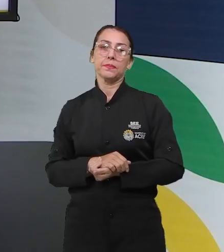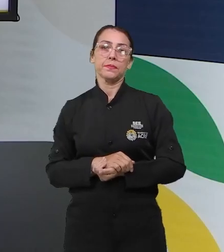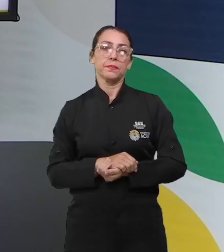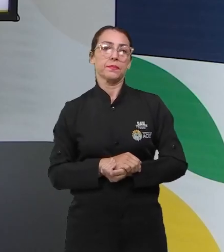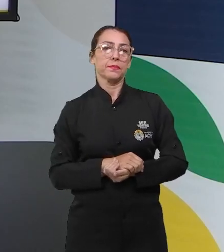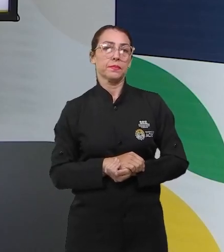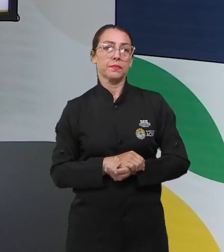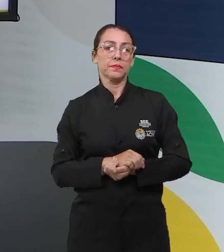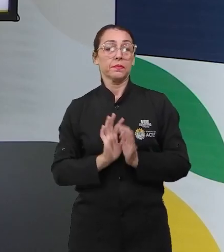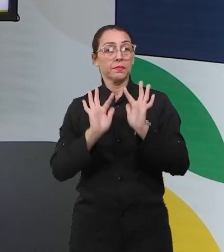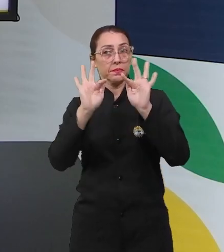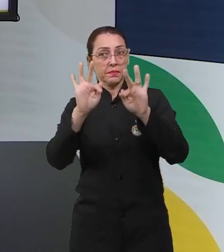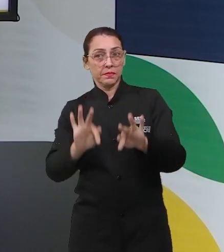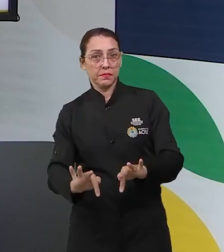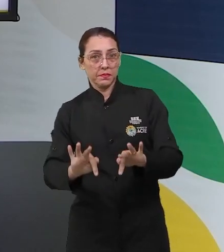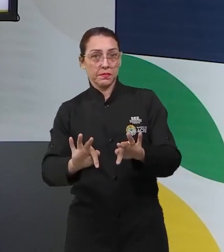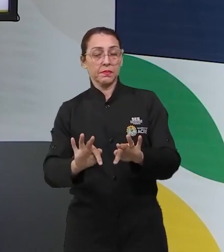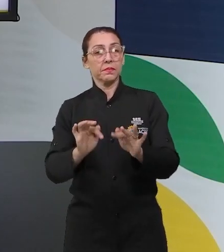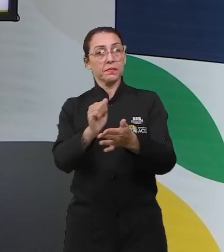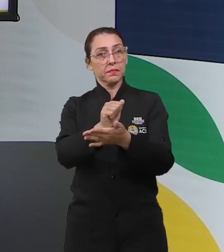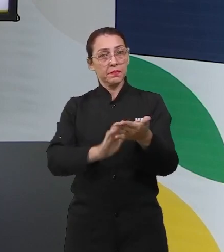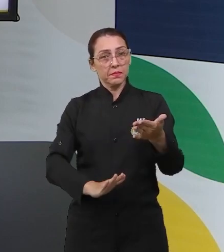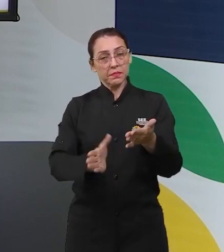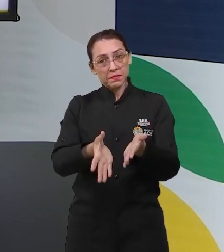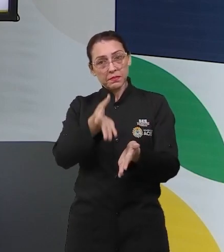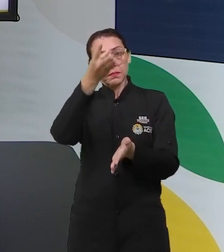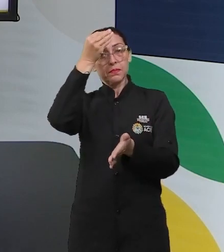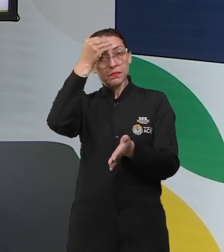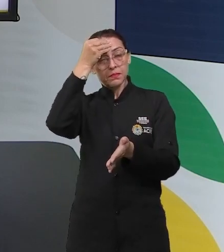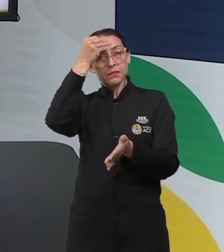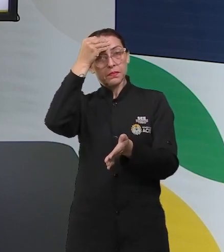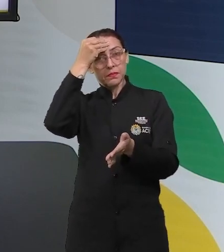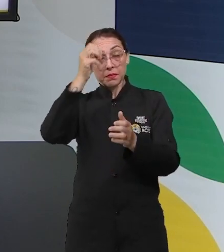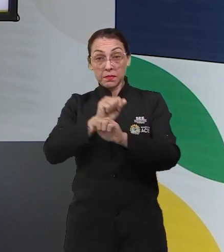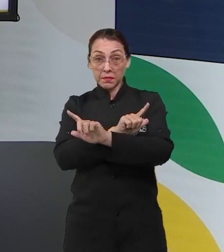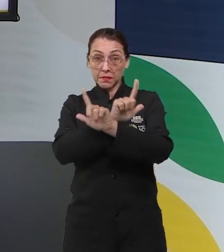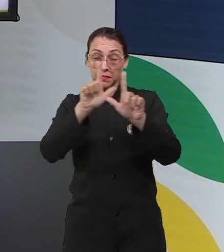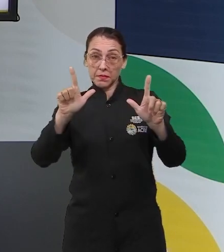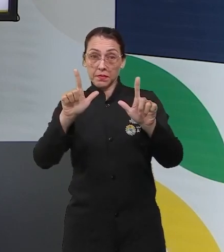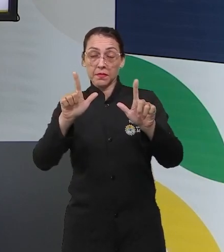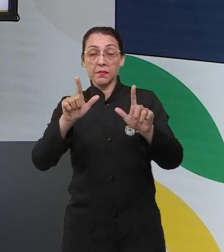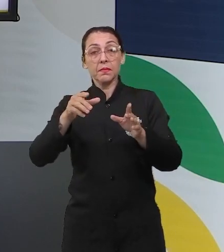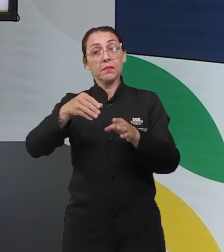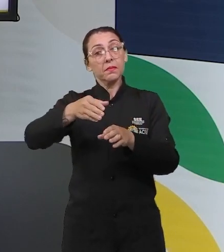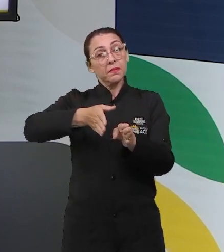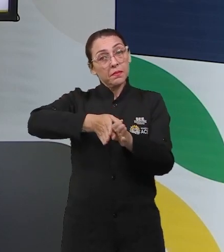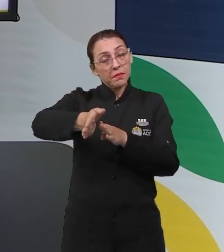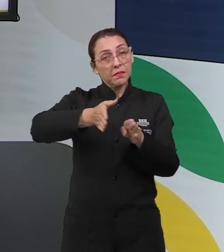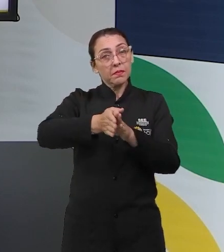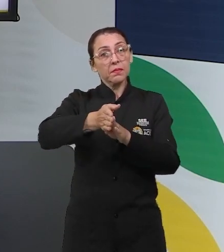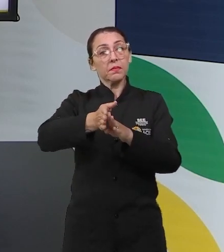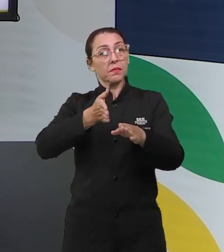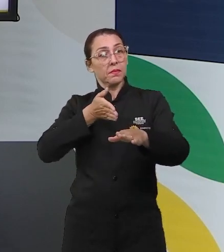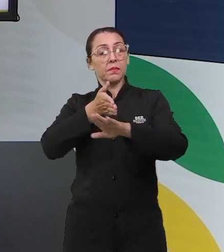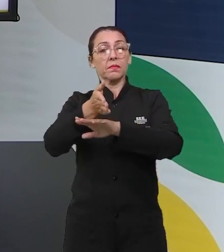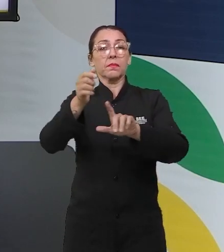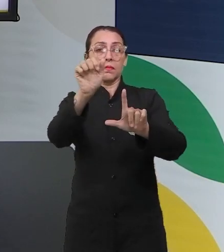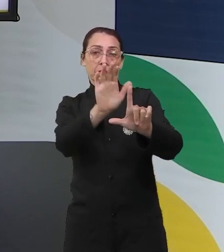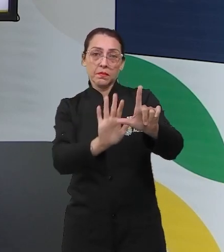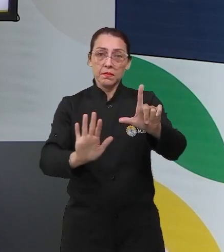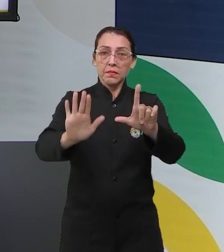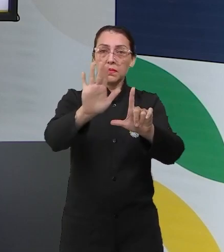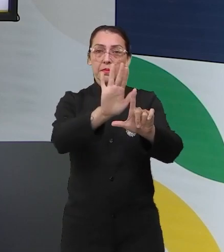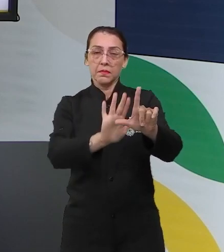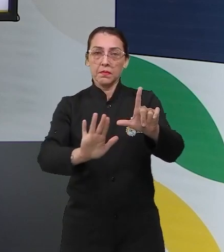isso, né, galerinha? Finalizamos aí o nosso exercício aí de fixação. Claro que eu sugiro a você que entre nas